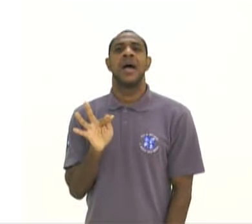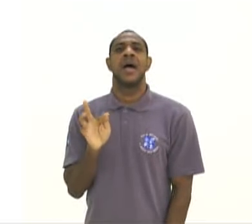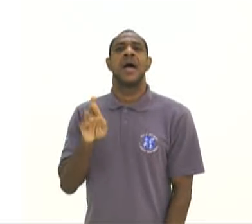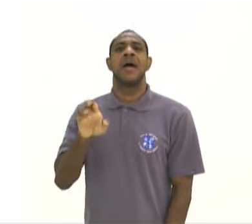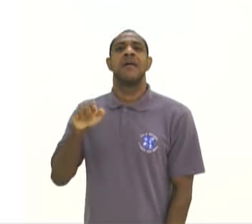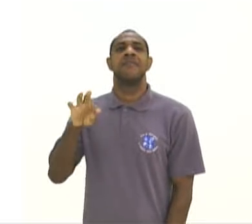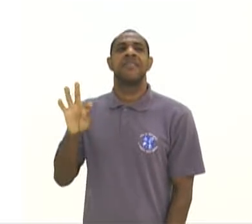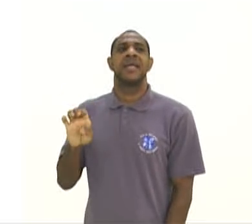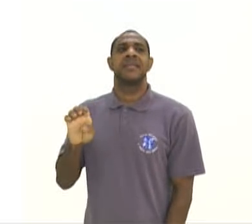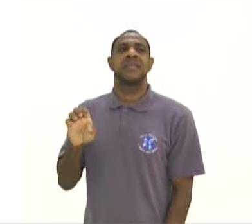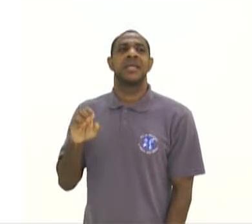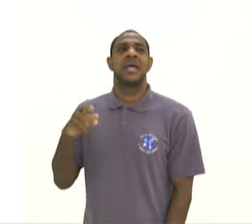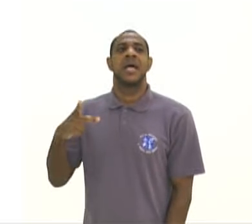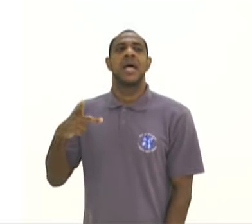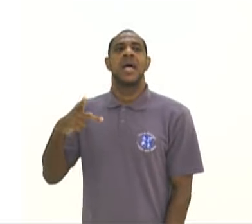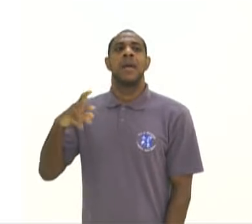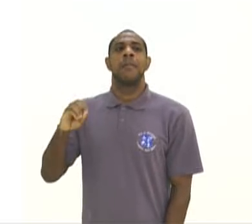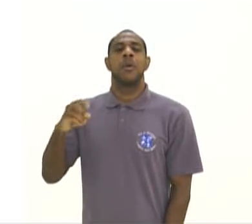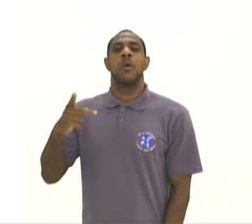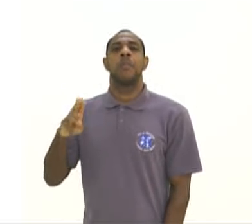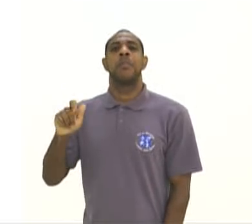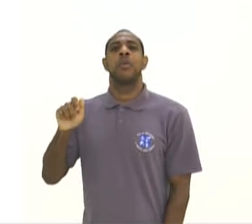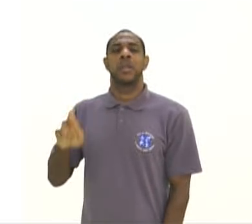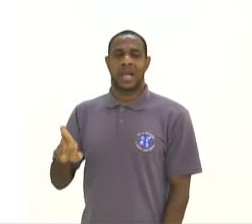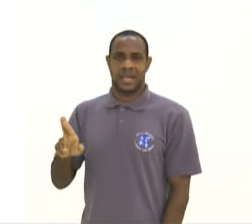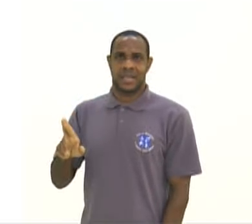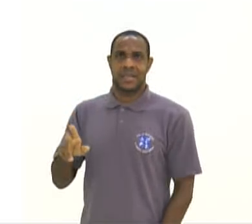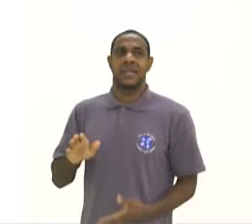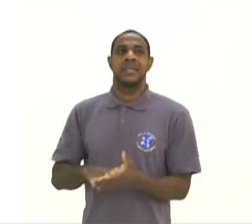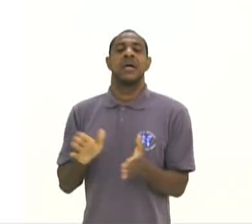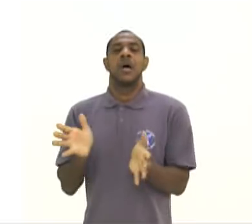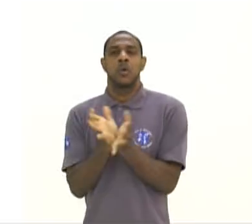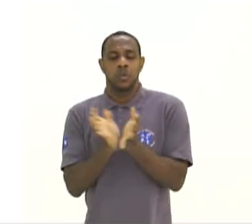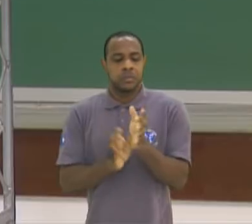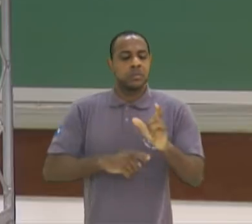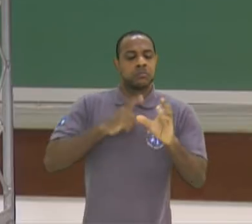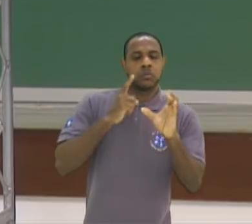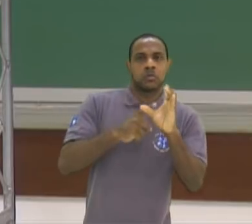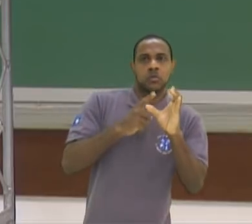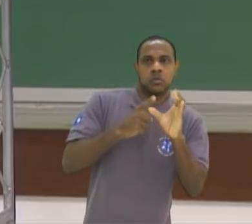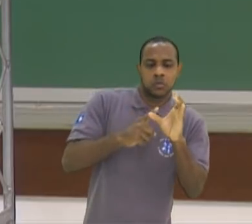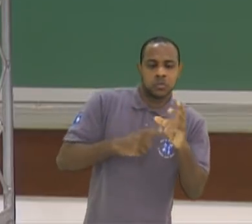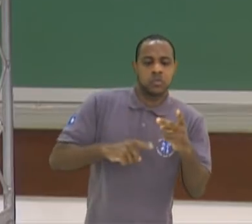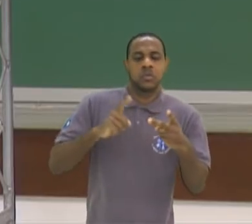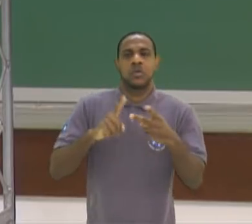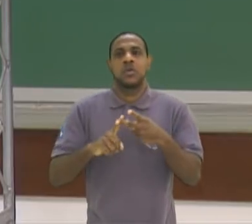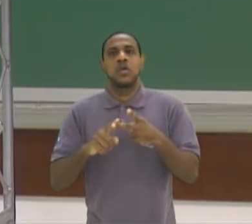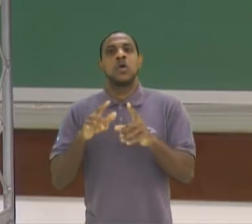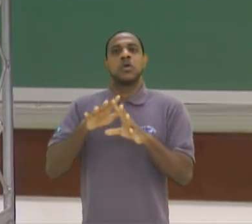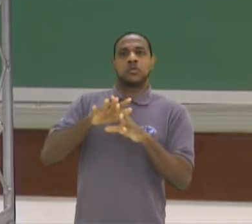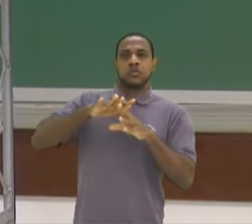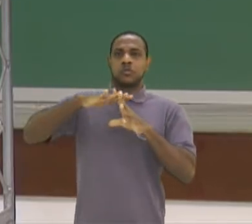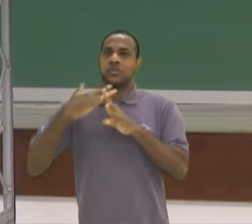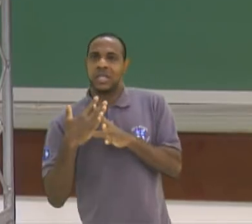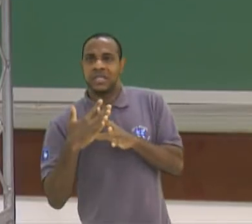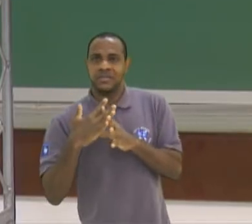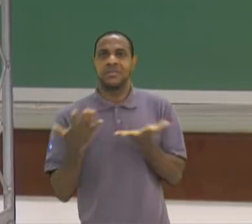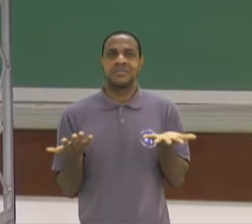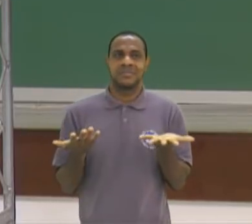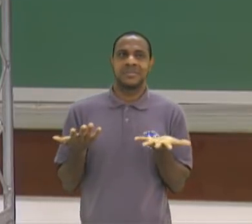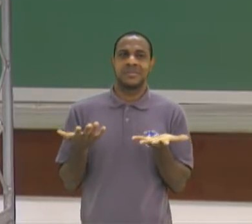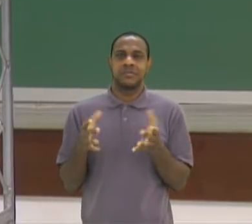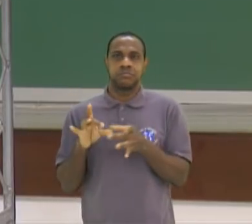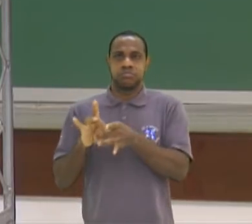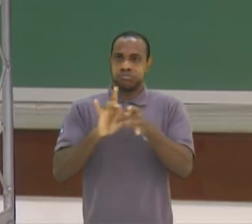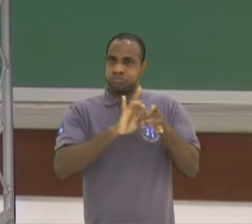formados por liberais, socialistas e comunistas. Então, nesse contexto aí, antes da Guerra Fria, o